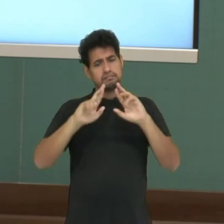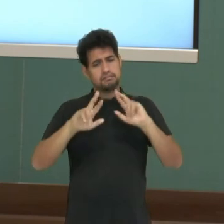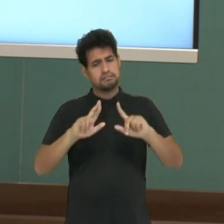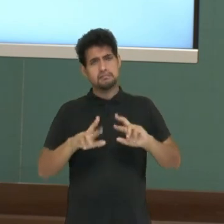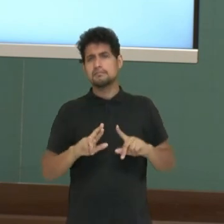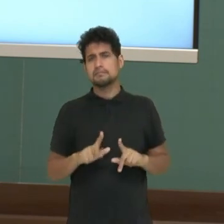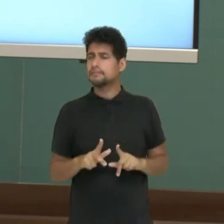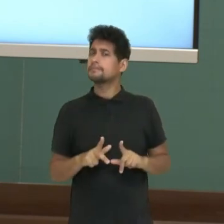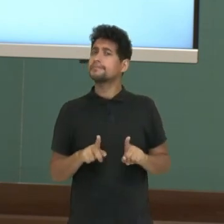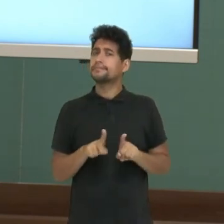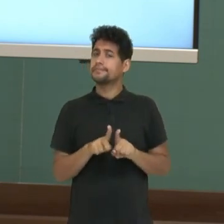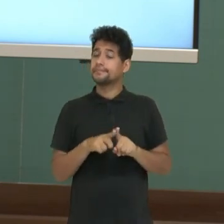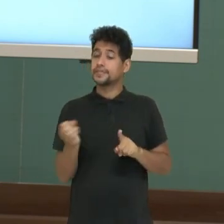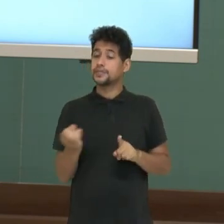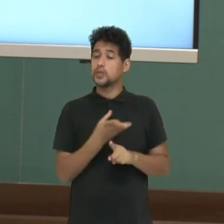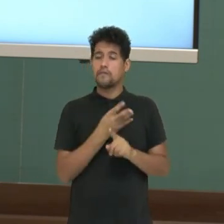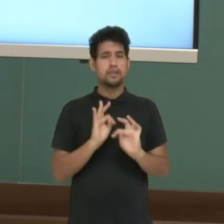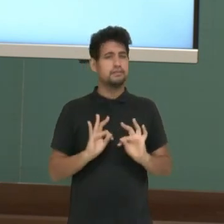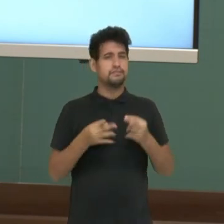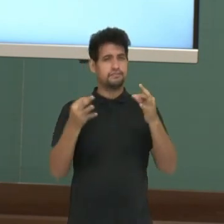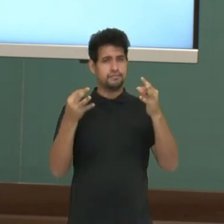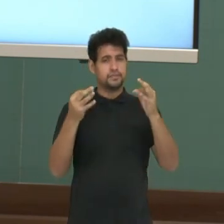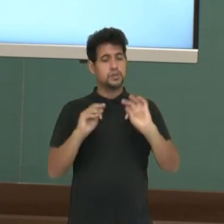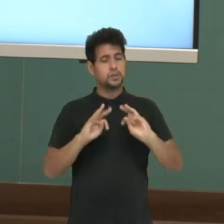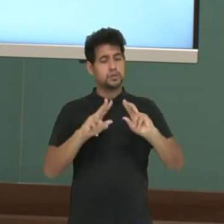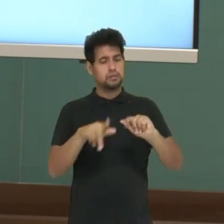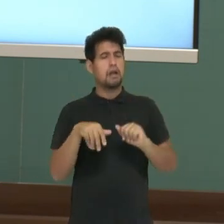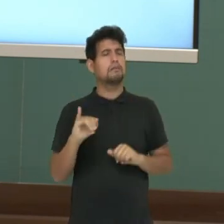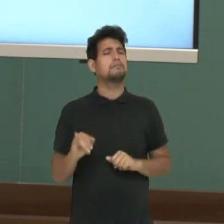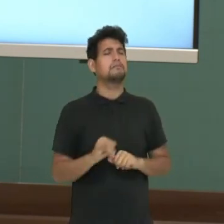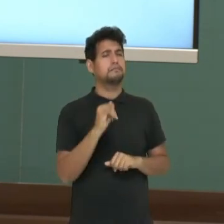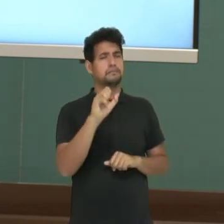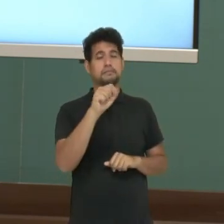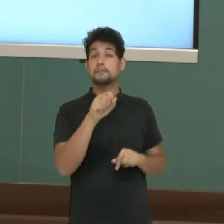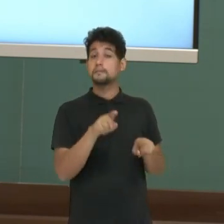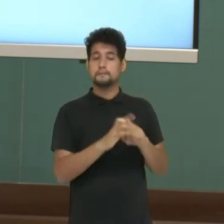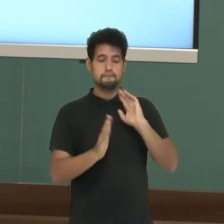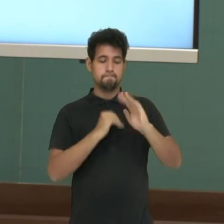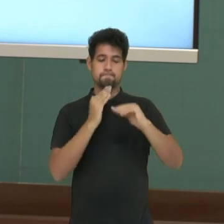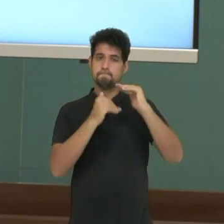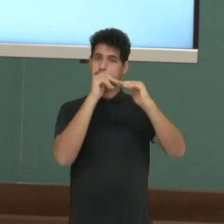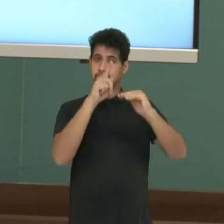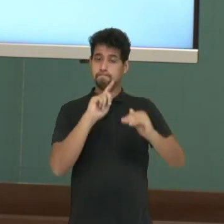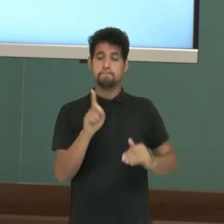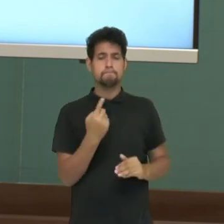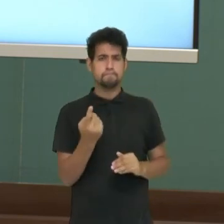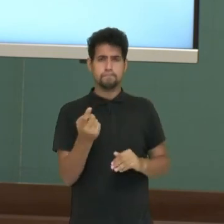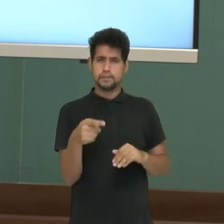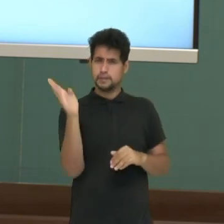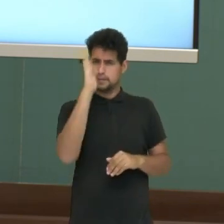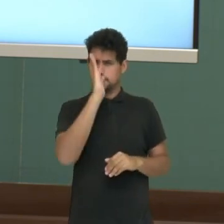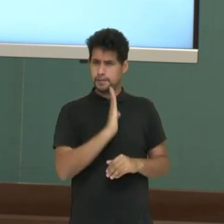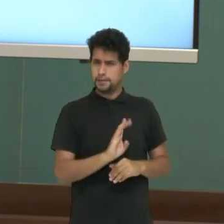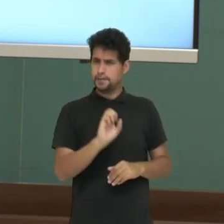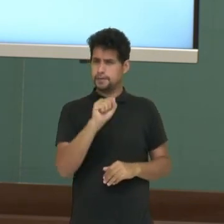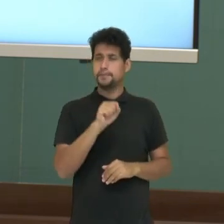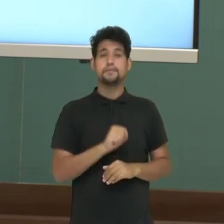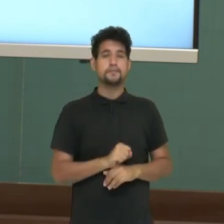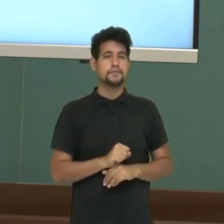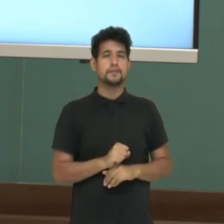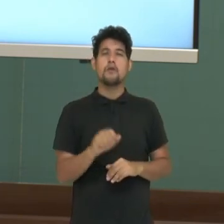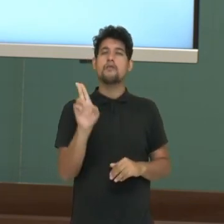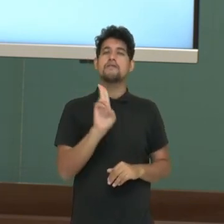tipos de novas tecnologias. Então, tudo isso aí é muito importante e sendo desenvolvido pelo nosso país. Olha que interessante. As universidades, por